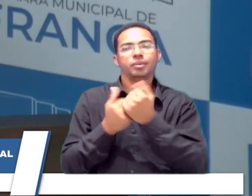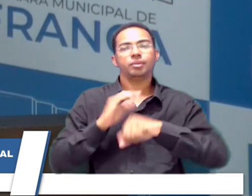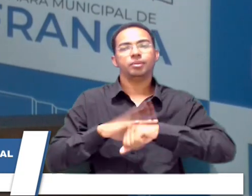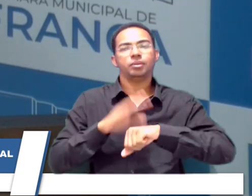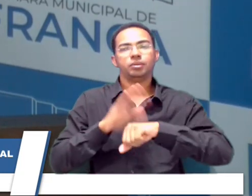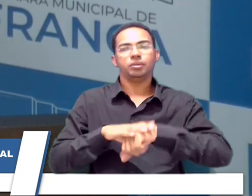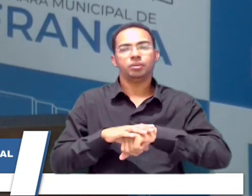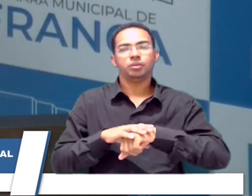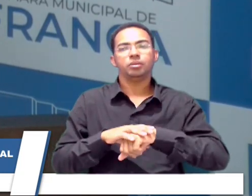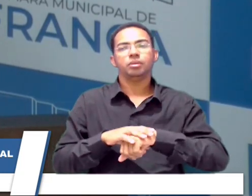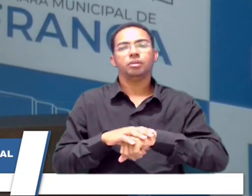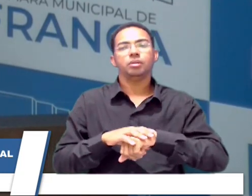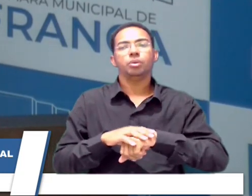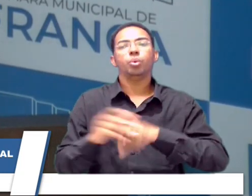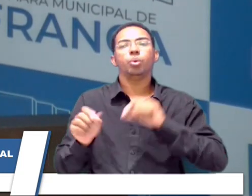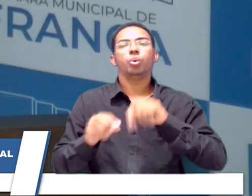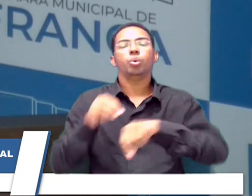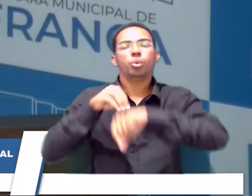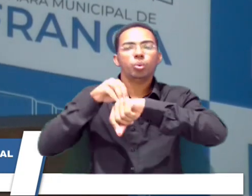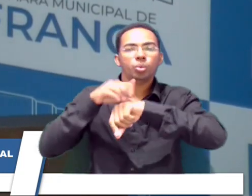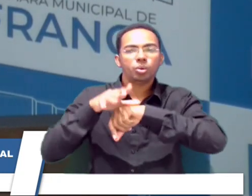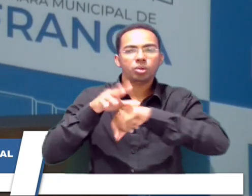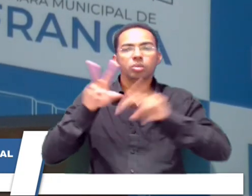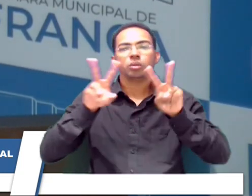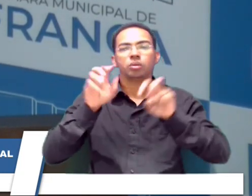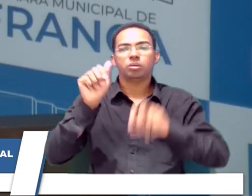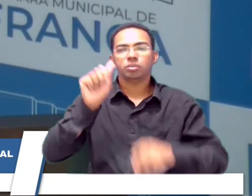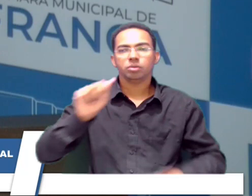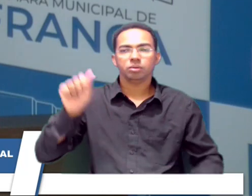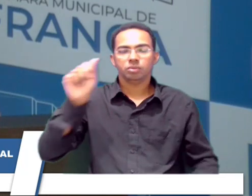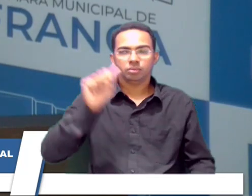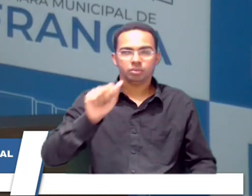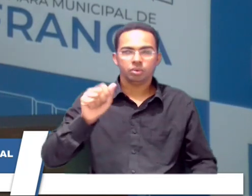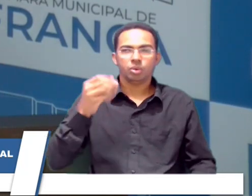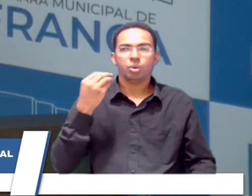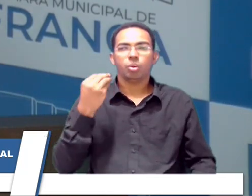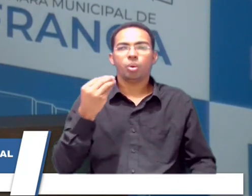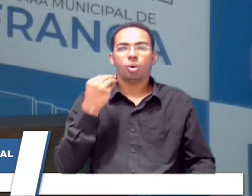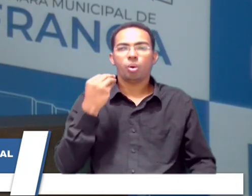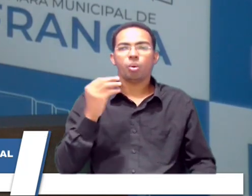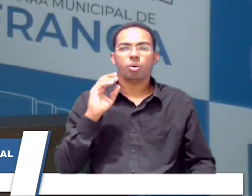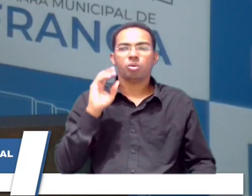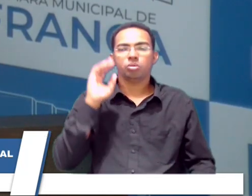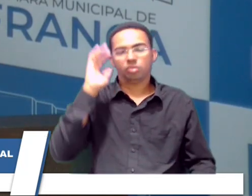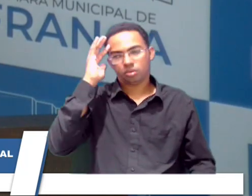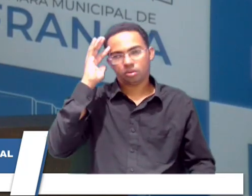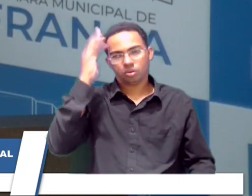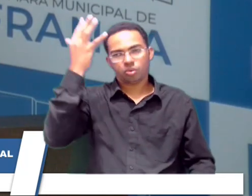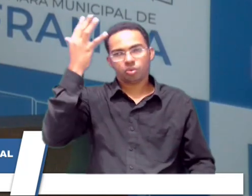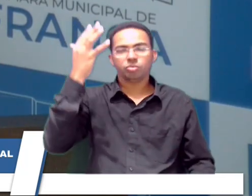eu quero deixar um pouco aqui sobre a associação, como que foi o acontecimento